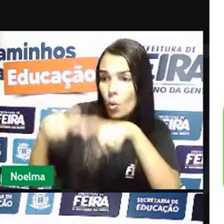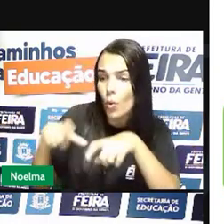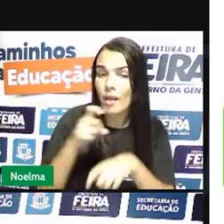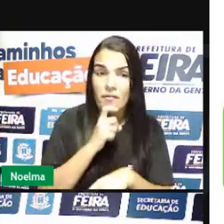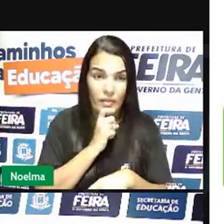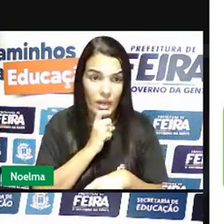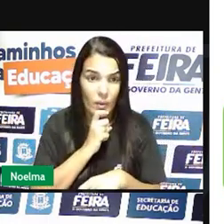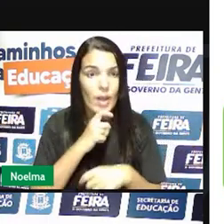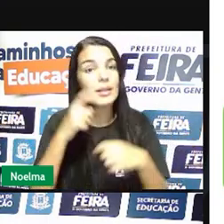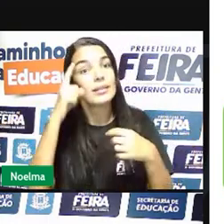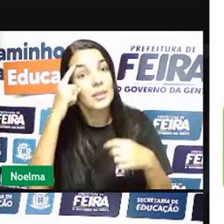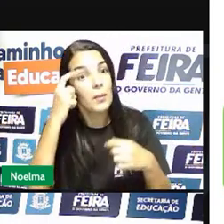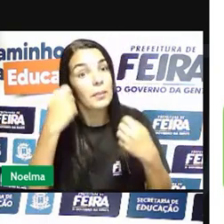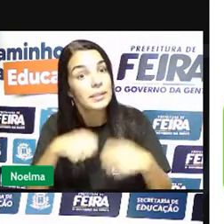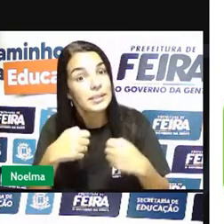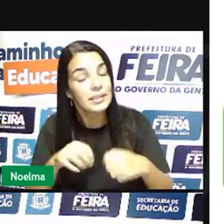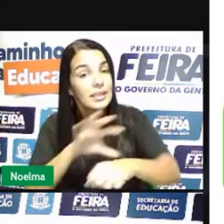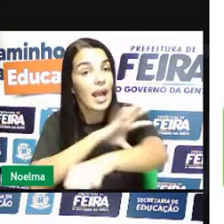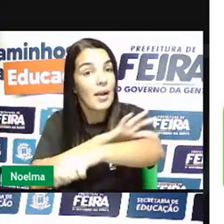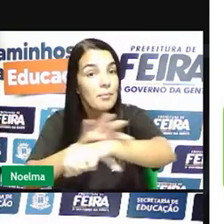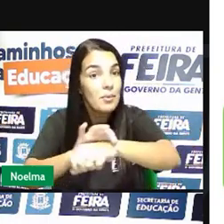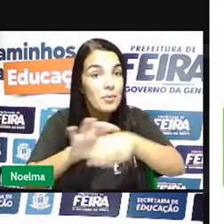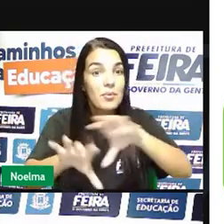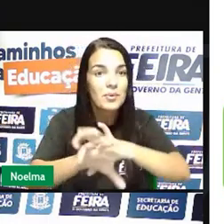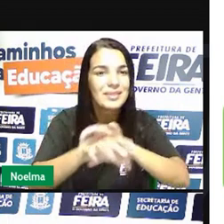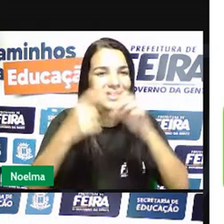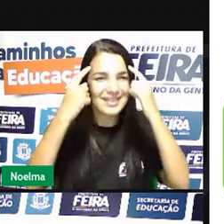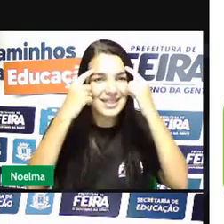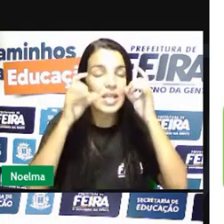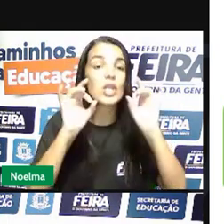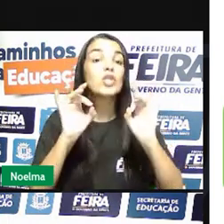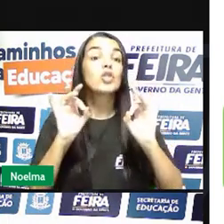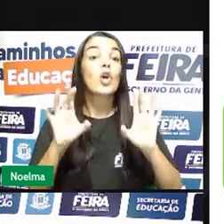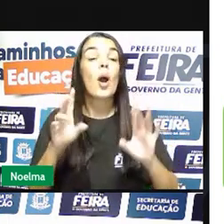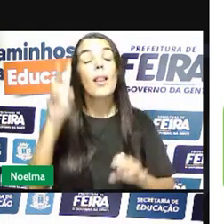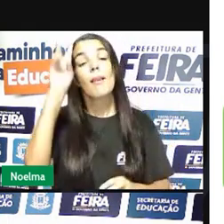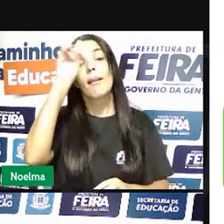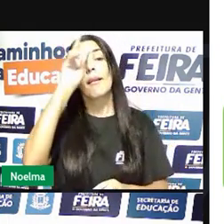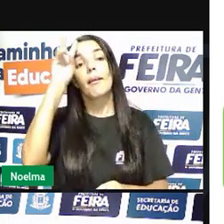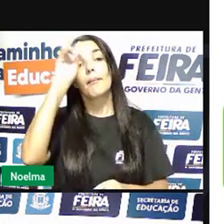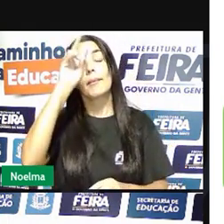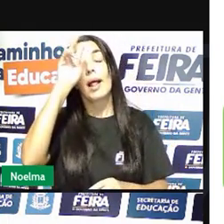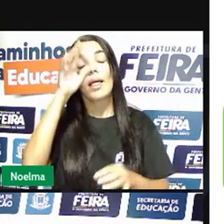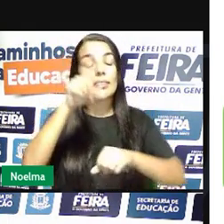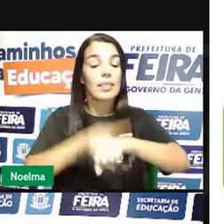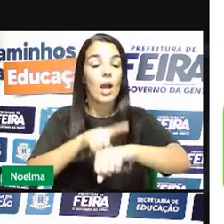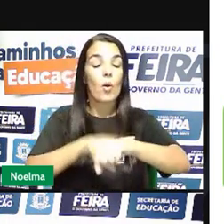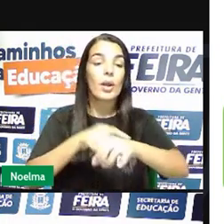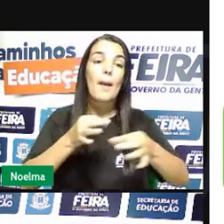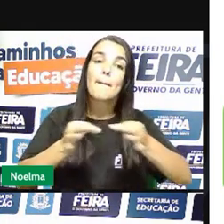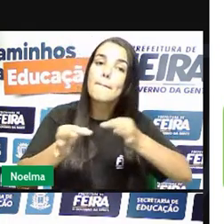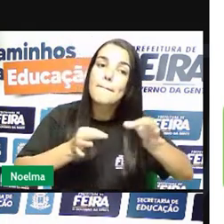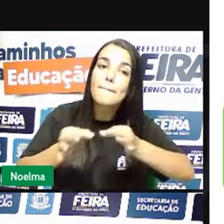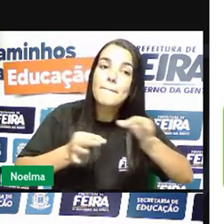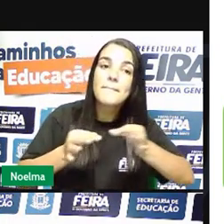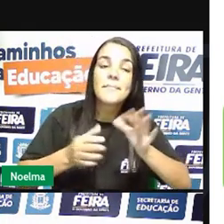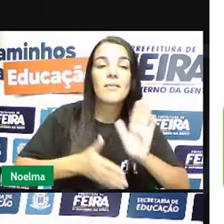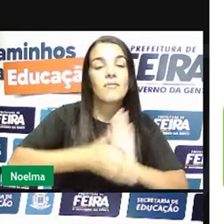aí são coisas, né, que devem ser lembradas na hora de planejar uma viagem.